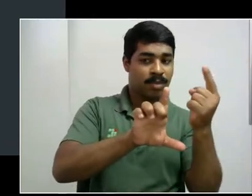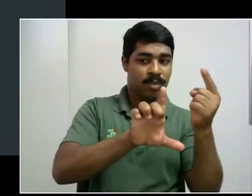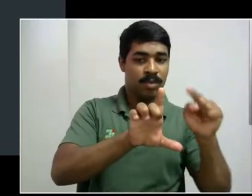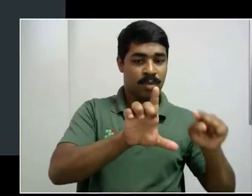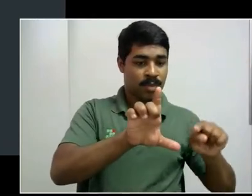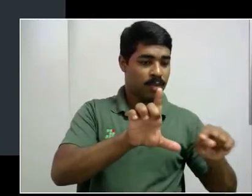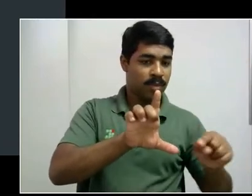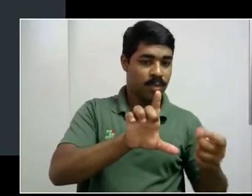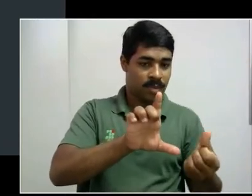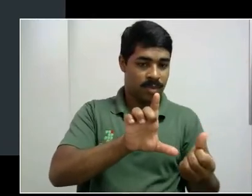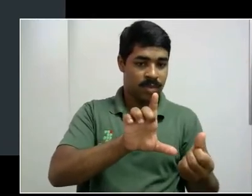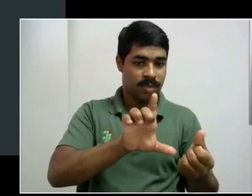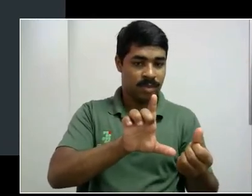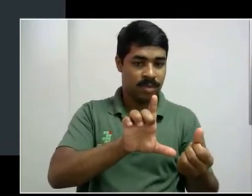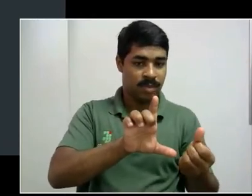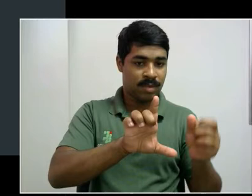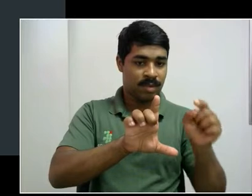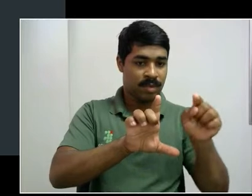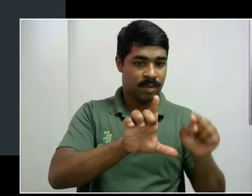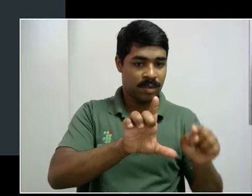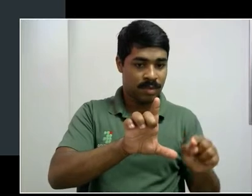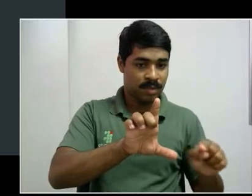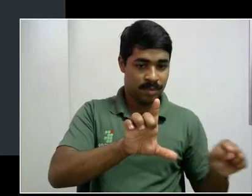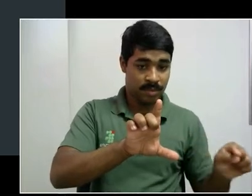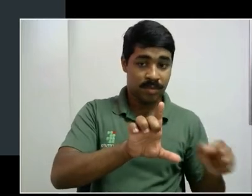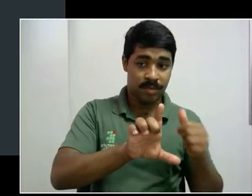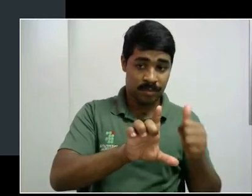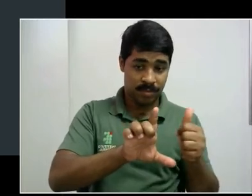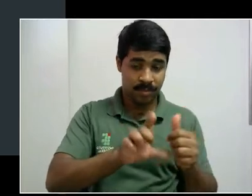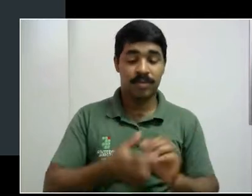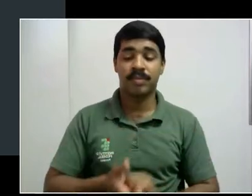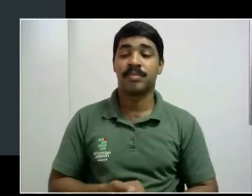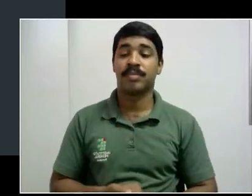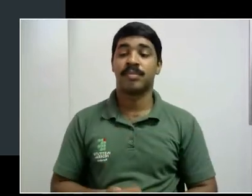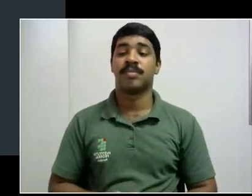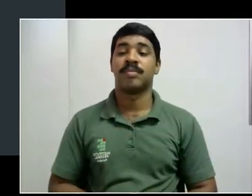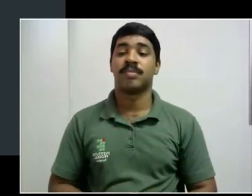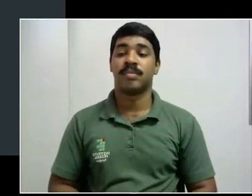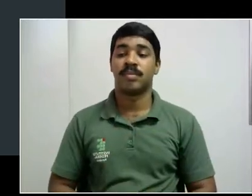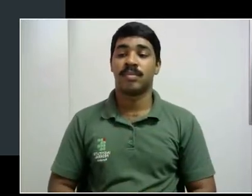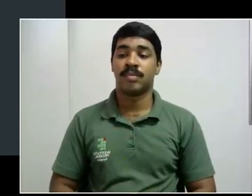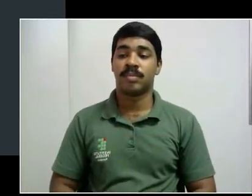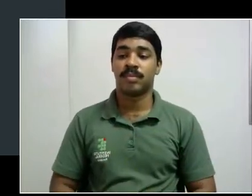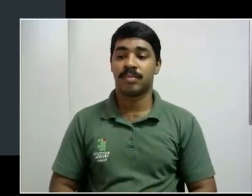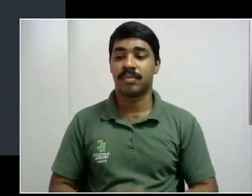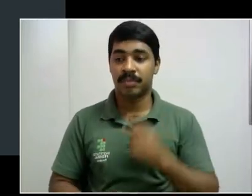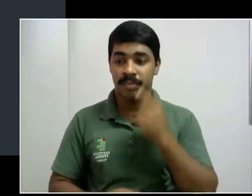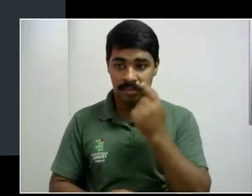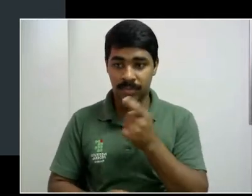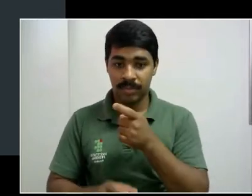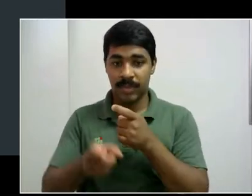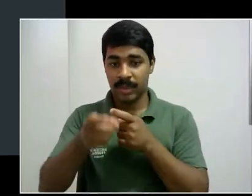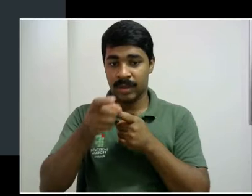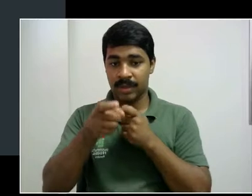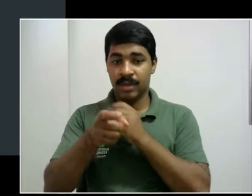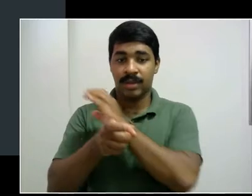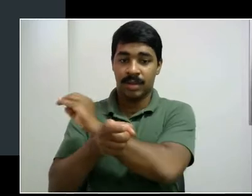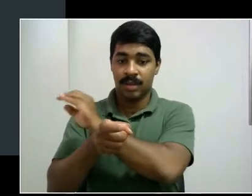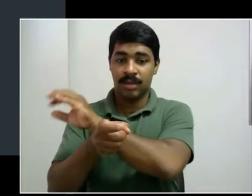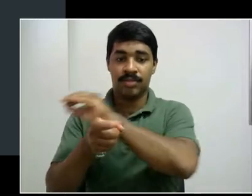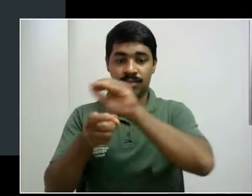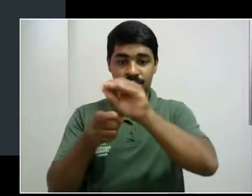E o menos 6, que é o valor encontrado. Aí se a gente faz isso aqui em todos esses valores aqui que a gente escolheu. Quando for 0, vai ficar 2 vezes 0 é 0, vai sobrar